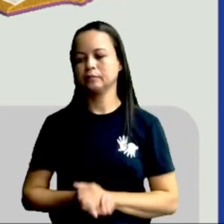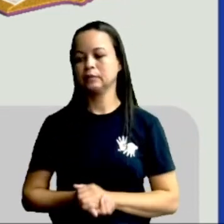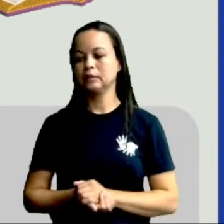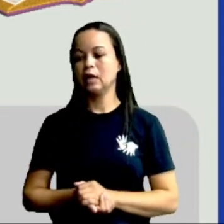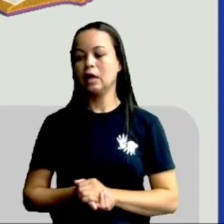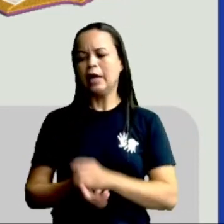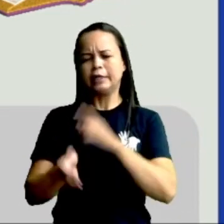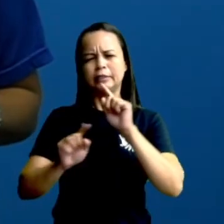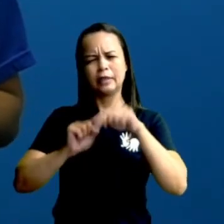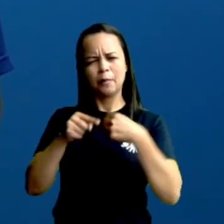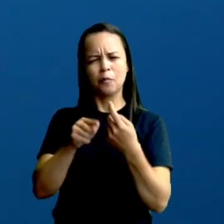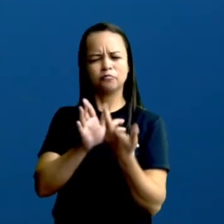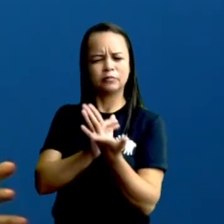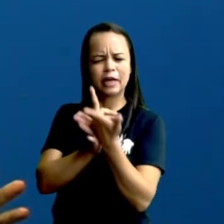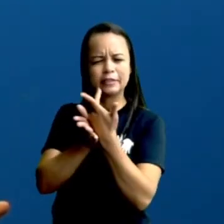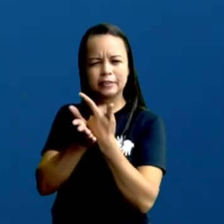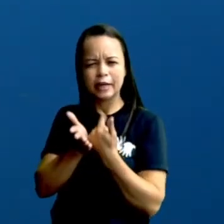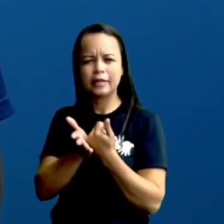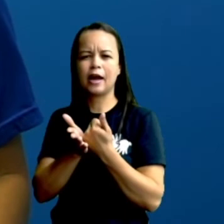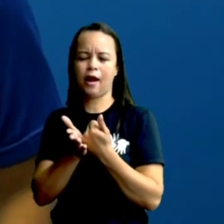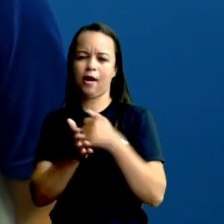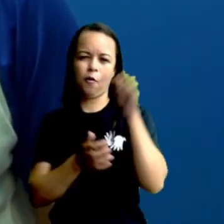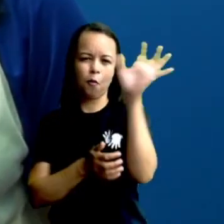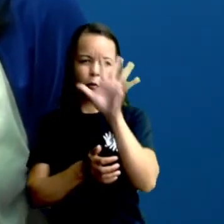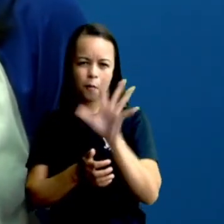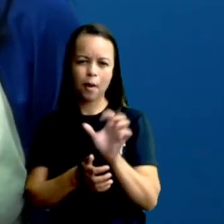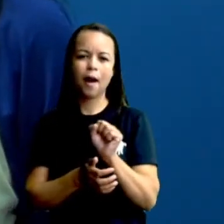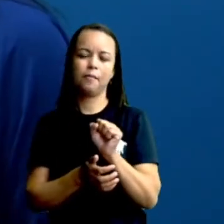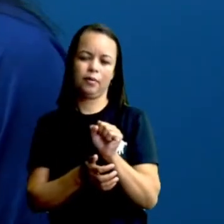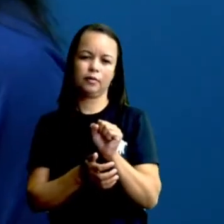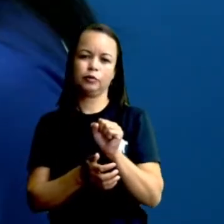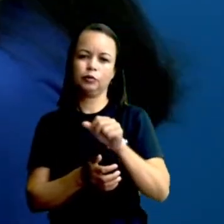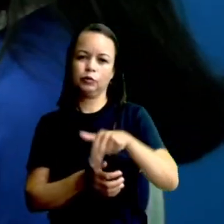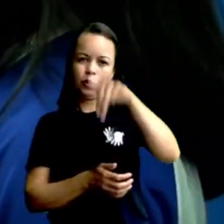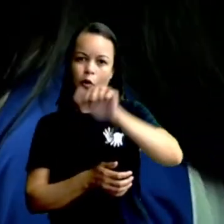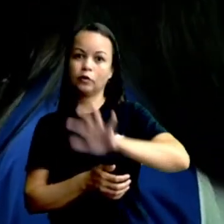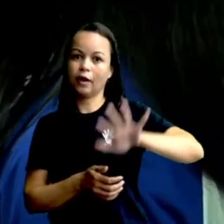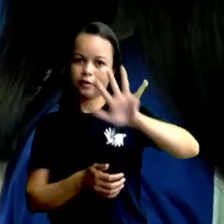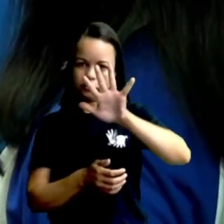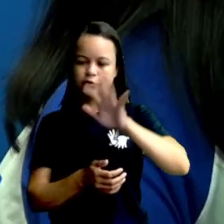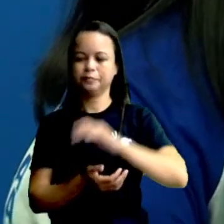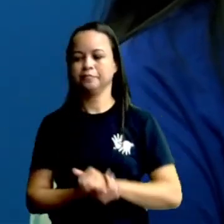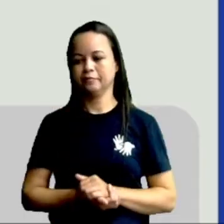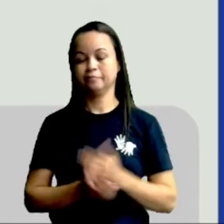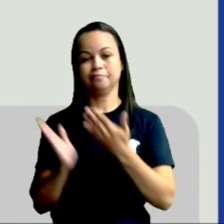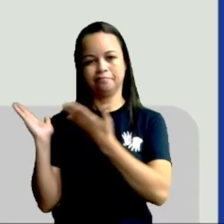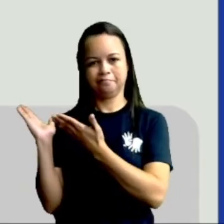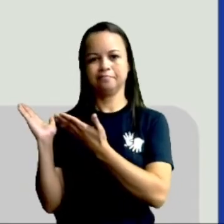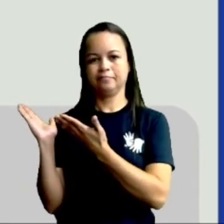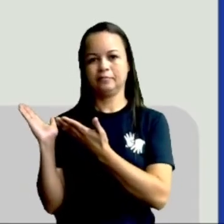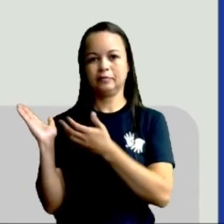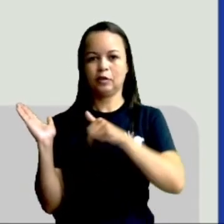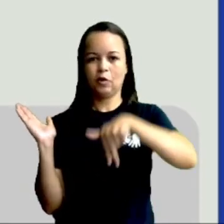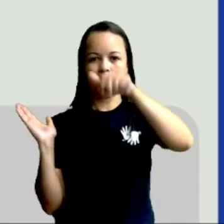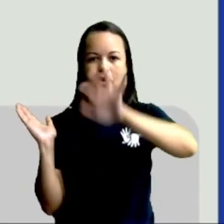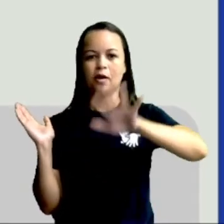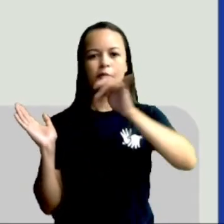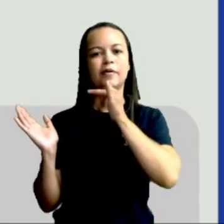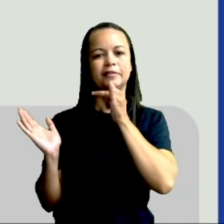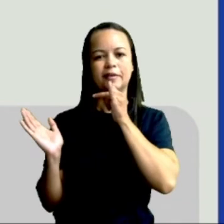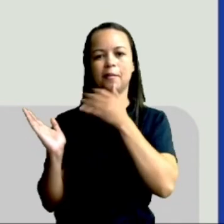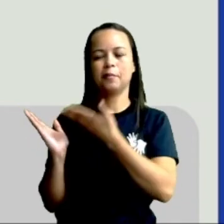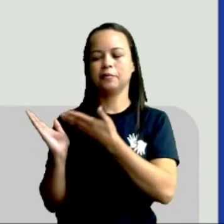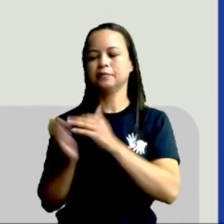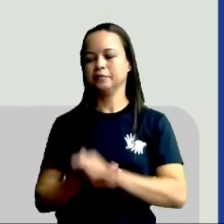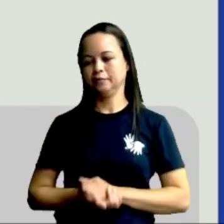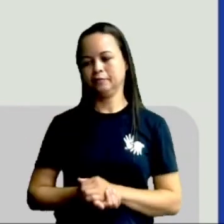Nordeste? Quem é que sabe desenhar? Quem é que gosta de desenhar? Pronto. Vamos desenhar um mapa do Nordeste. Olha um exemplo dele aqui,